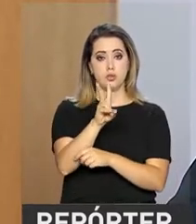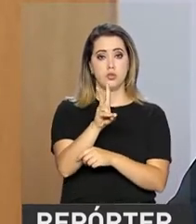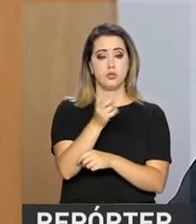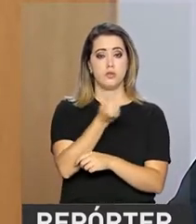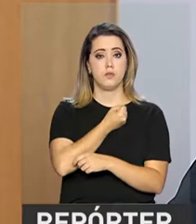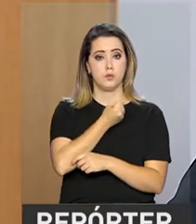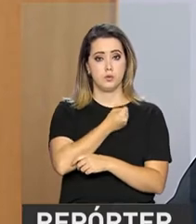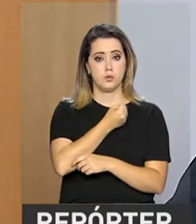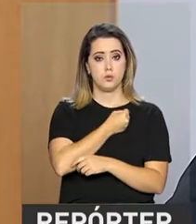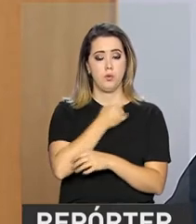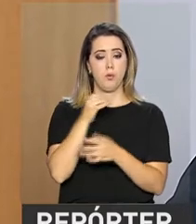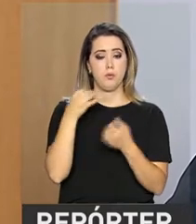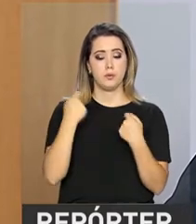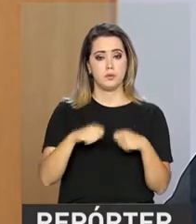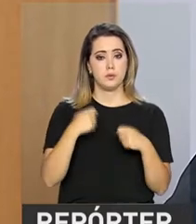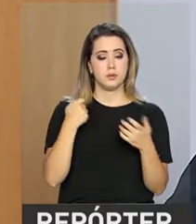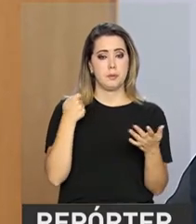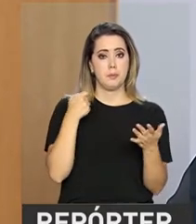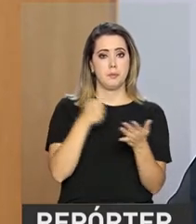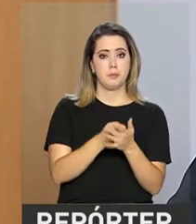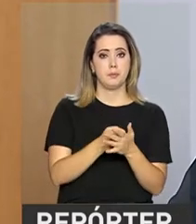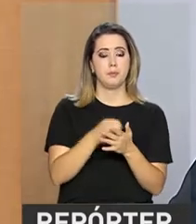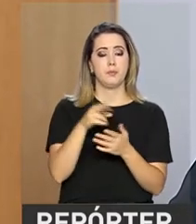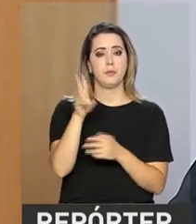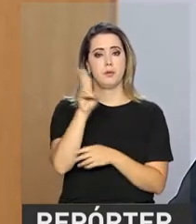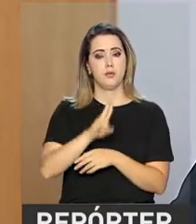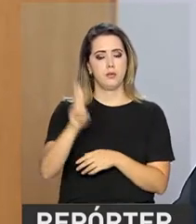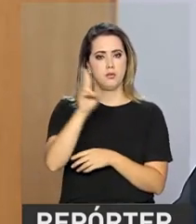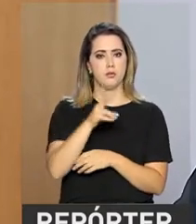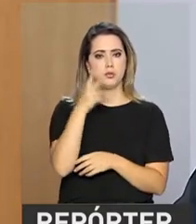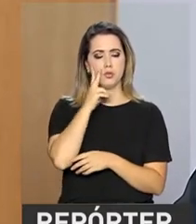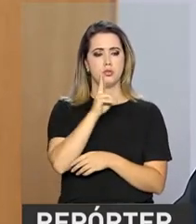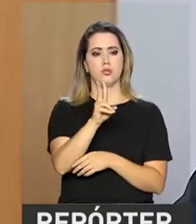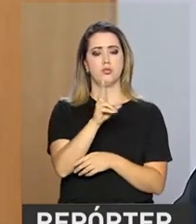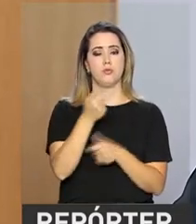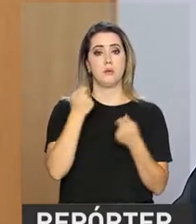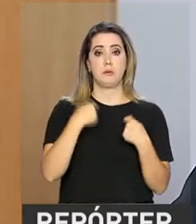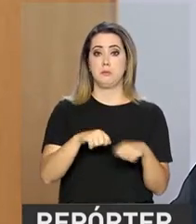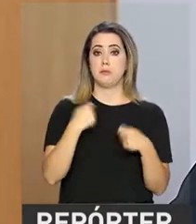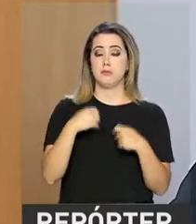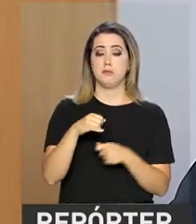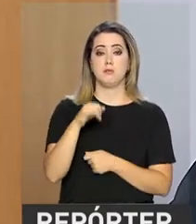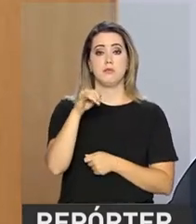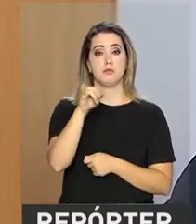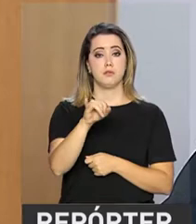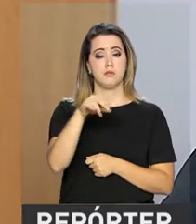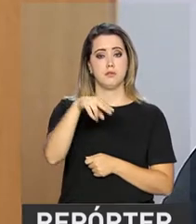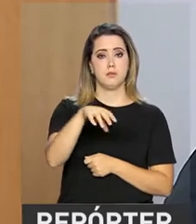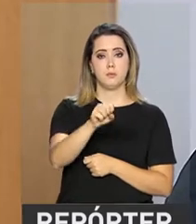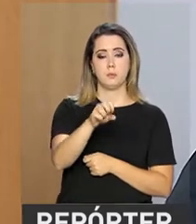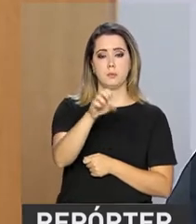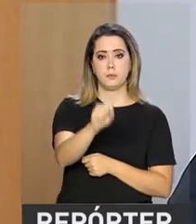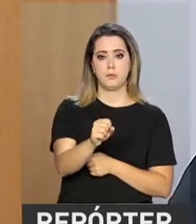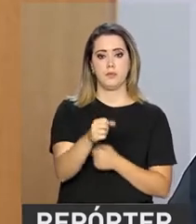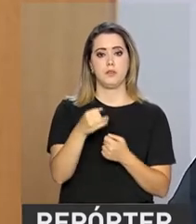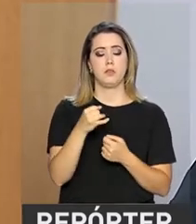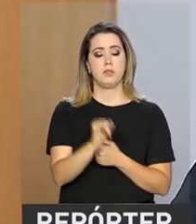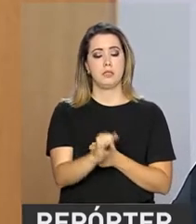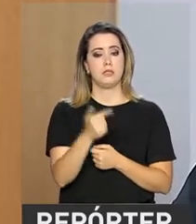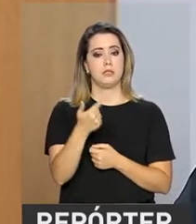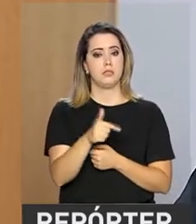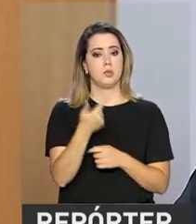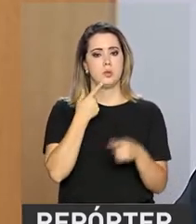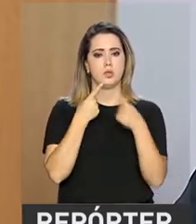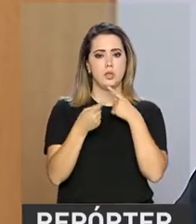da união ou de qualquer estado a gente vê que sem a reforma da previdência sem discutir